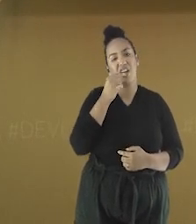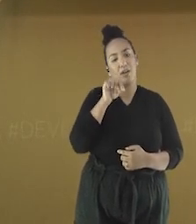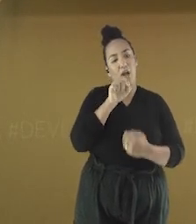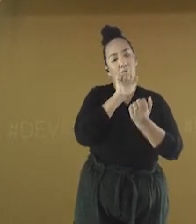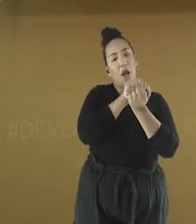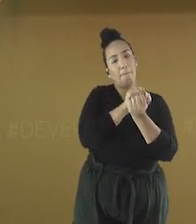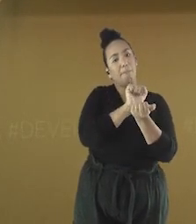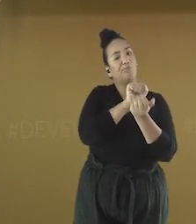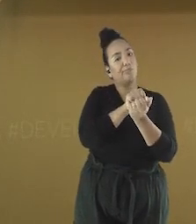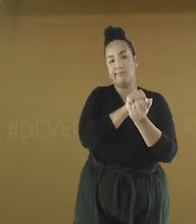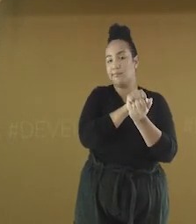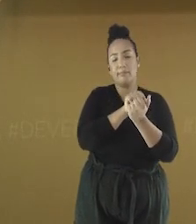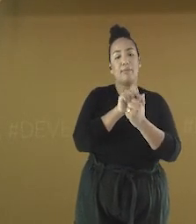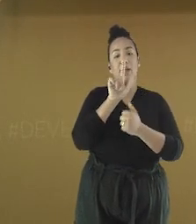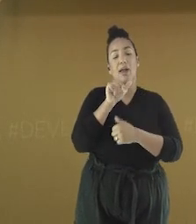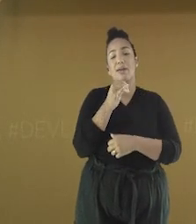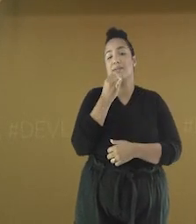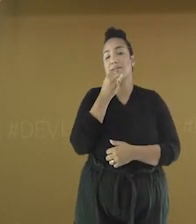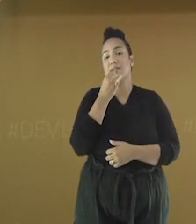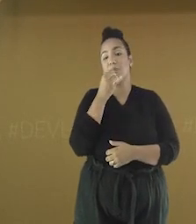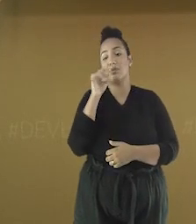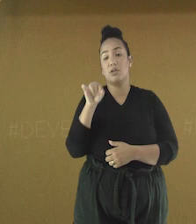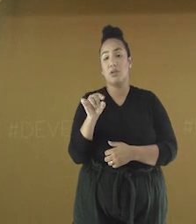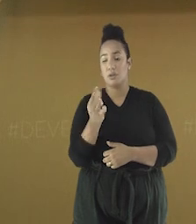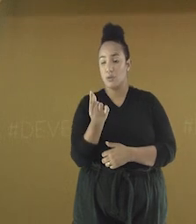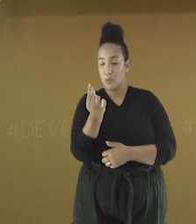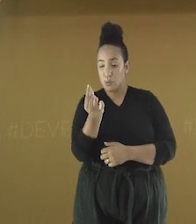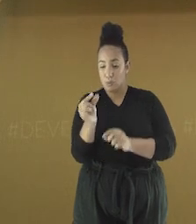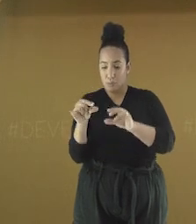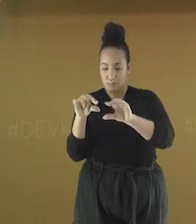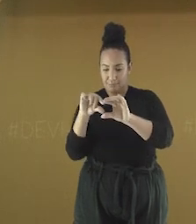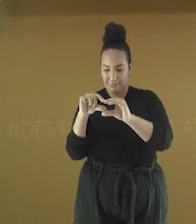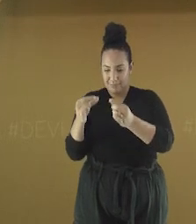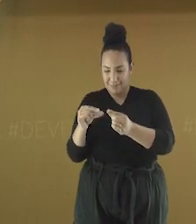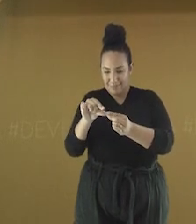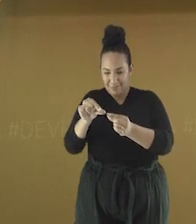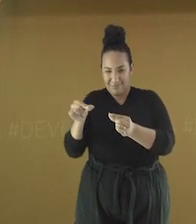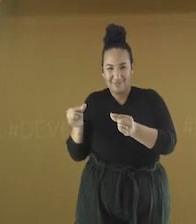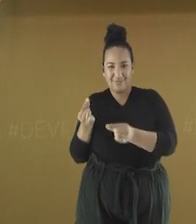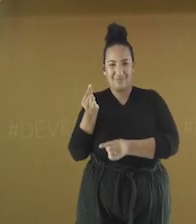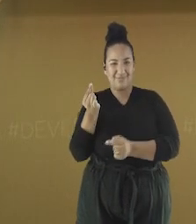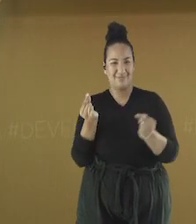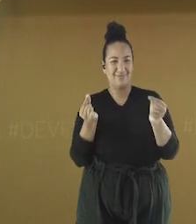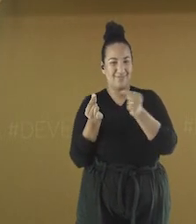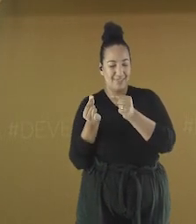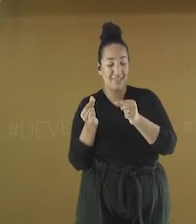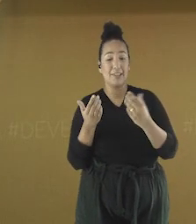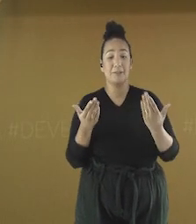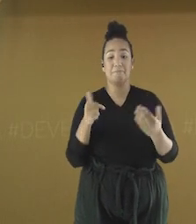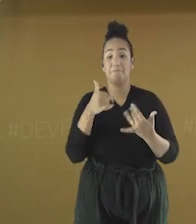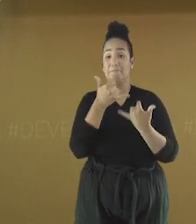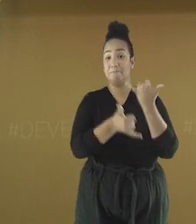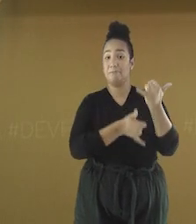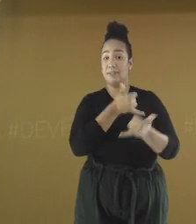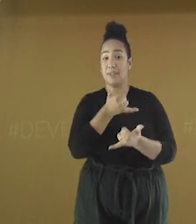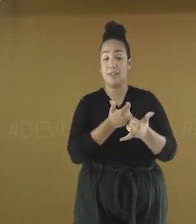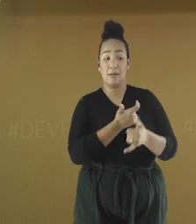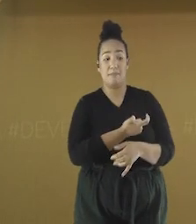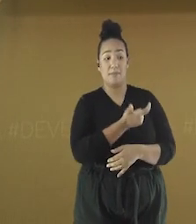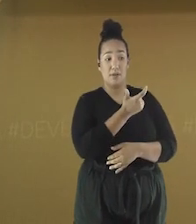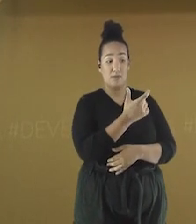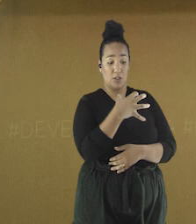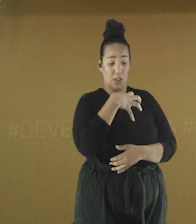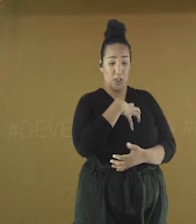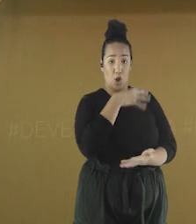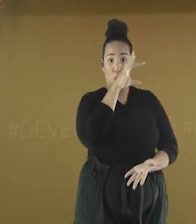que mastiga ou morde algo, mas uma maneira de nos referirmos àquela pequena parte. Ele faz uma brincadeira entre o real